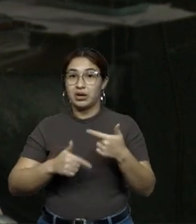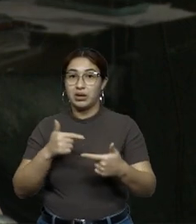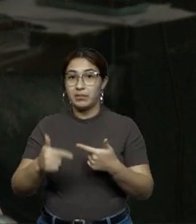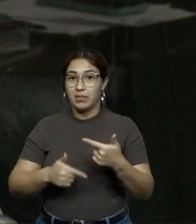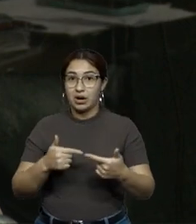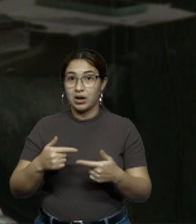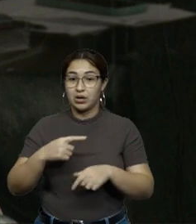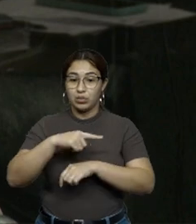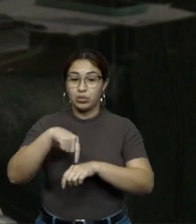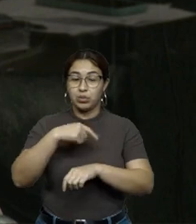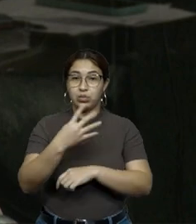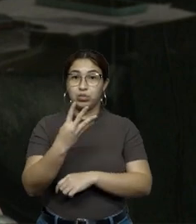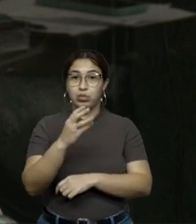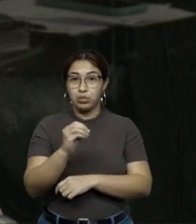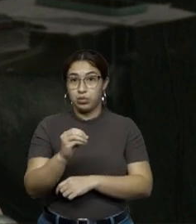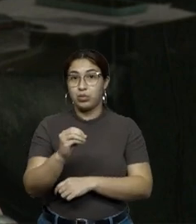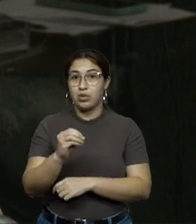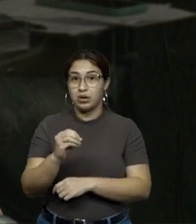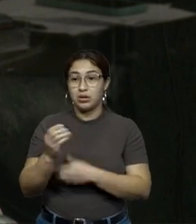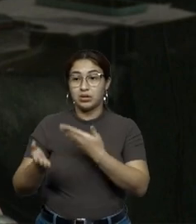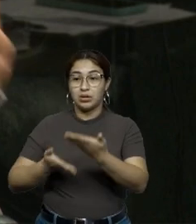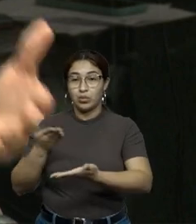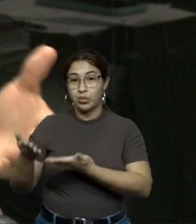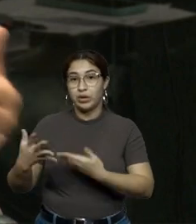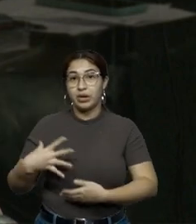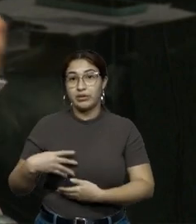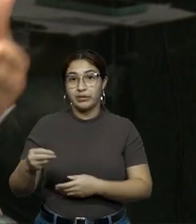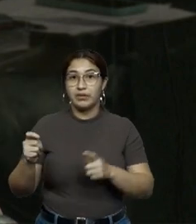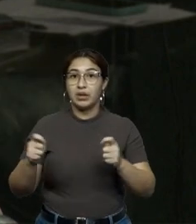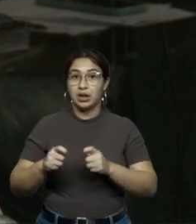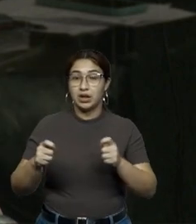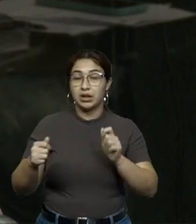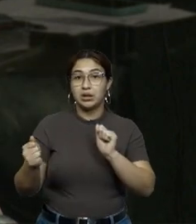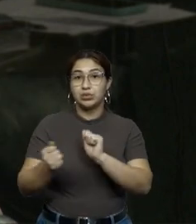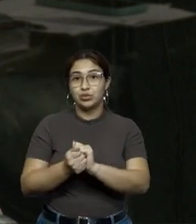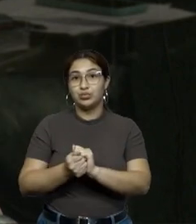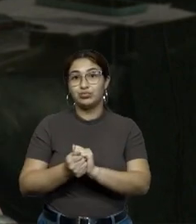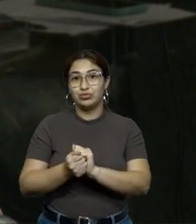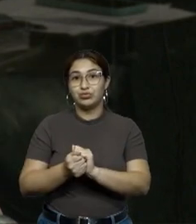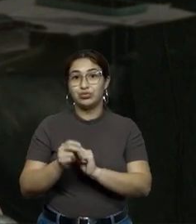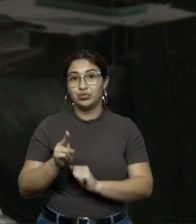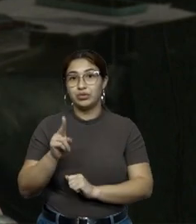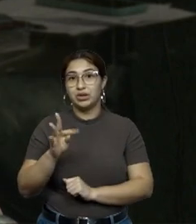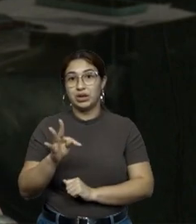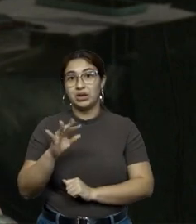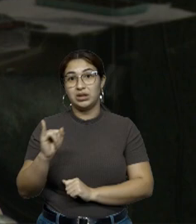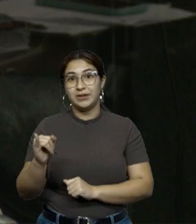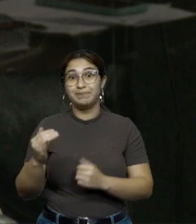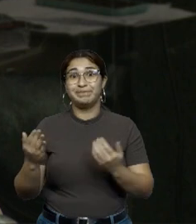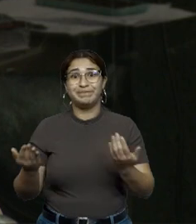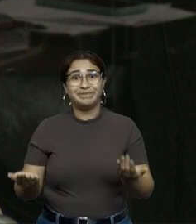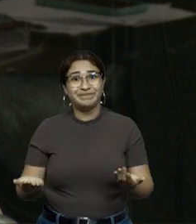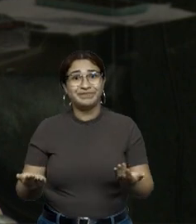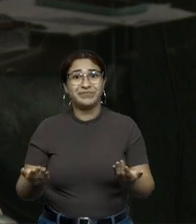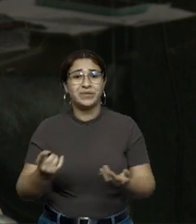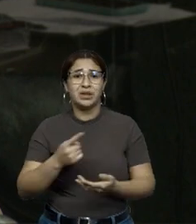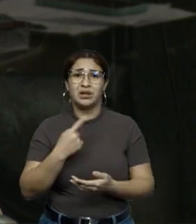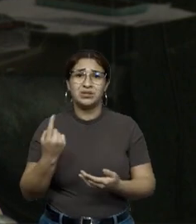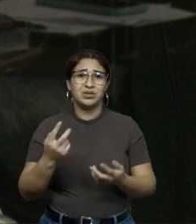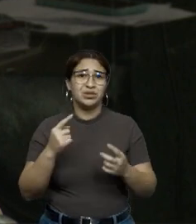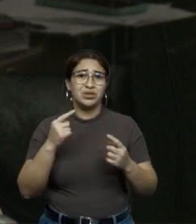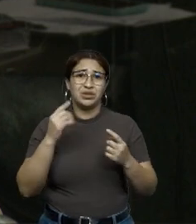para cuidar da sua filha aqui em Florianópolis de acompanhamento não tem tudo então isso a gente considera